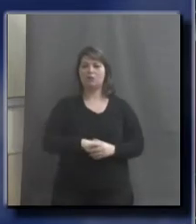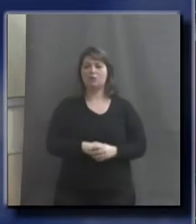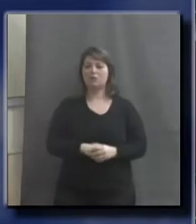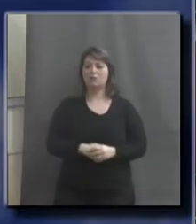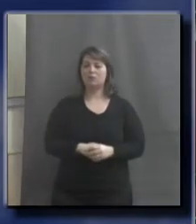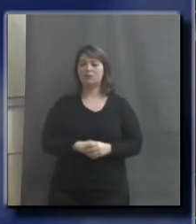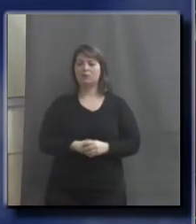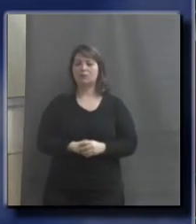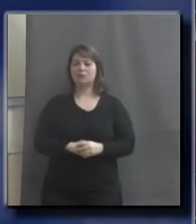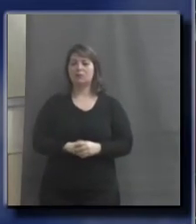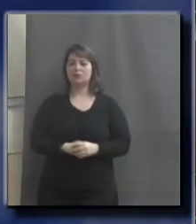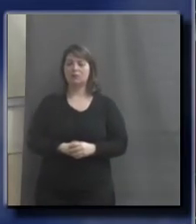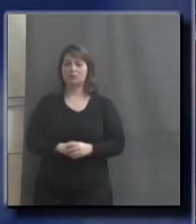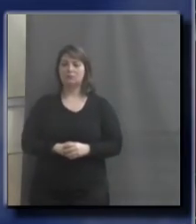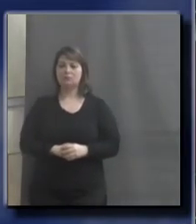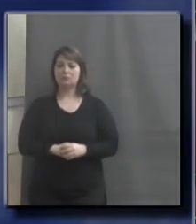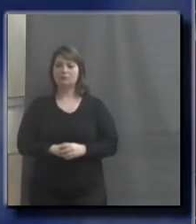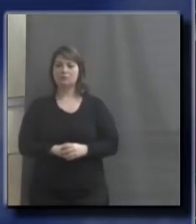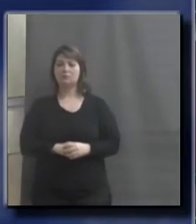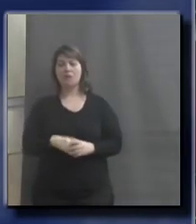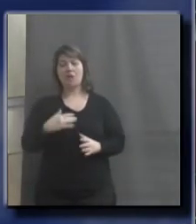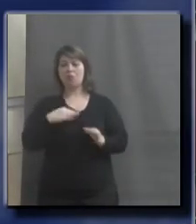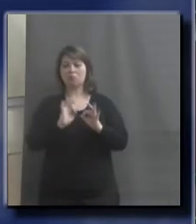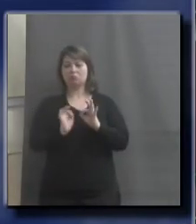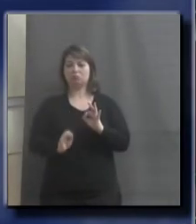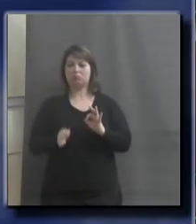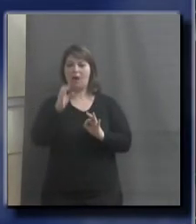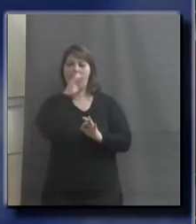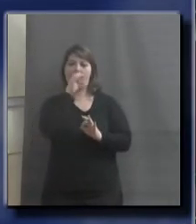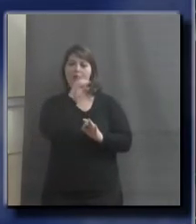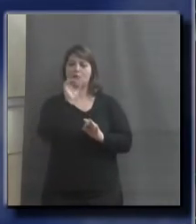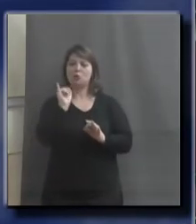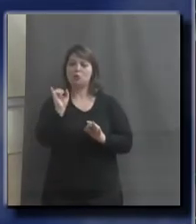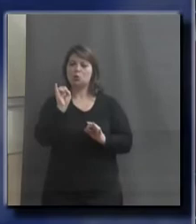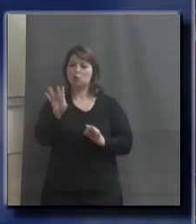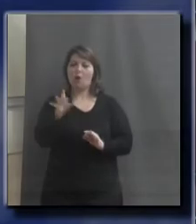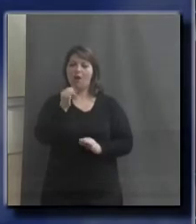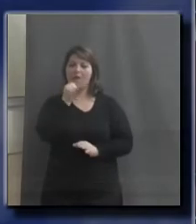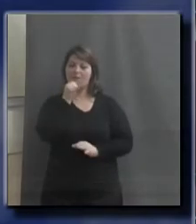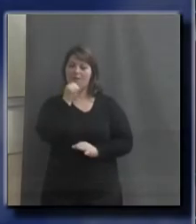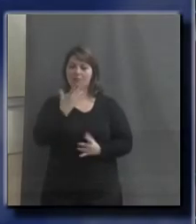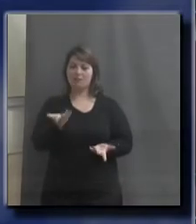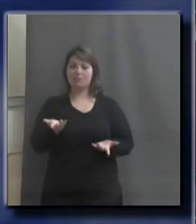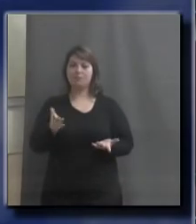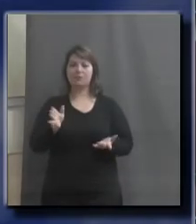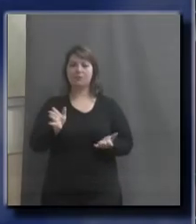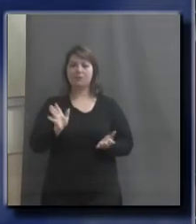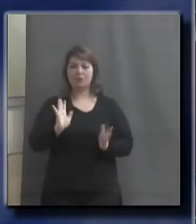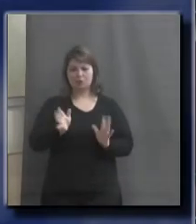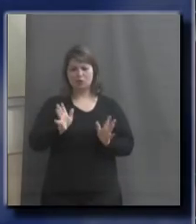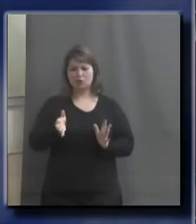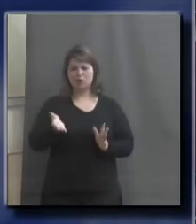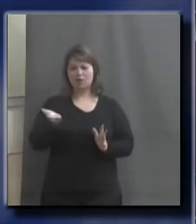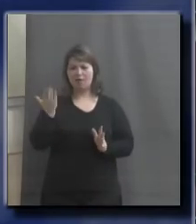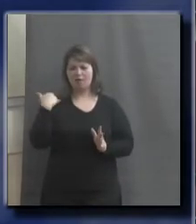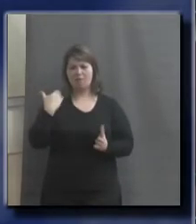e em vez de me delongar muito aqui, mas eu vou só citar o exemplo. Nós tivemos o processo